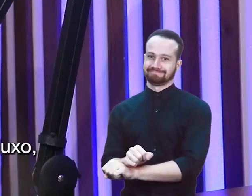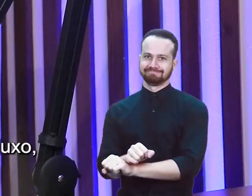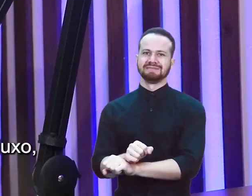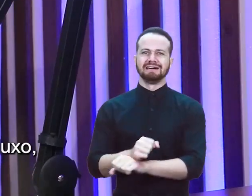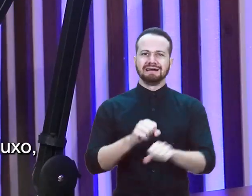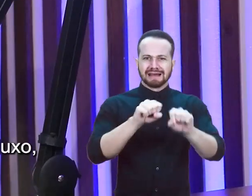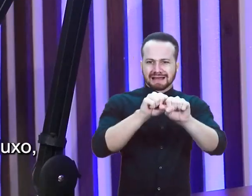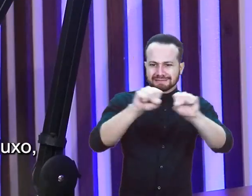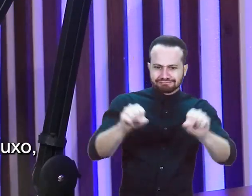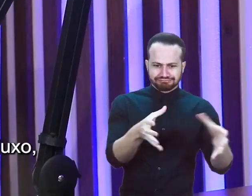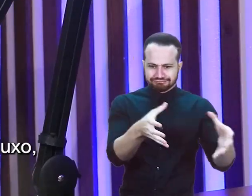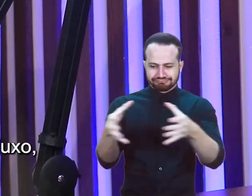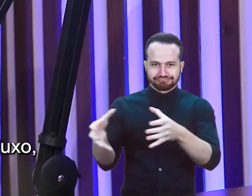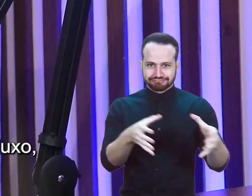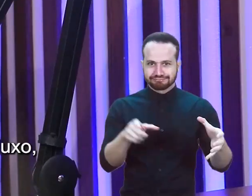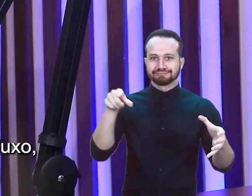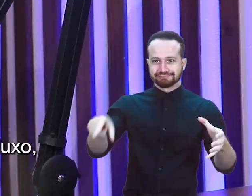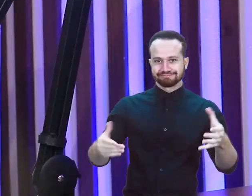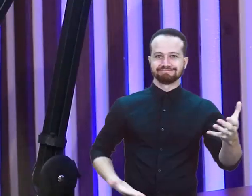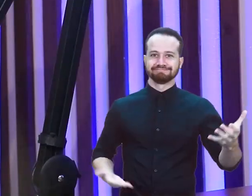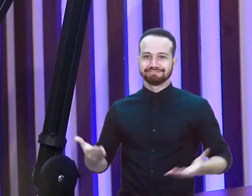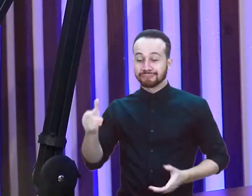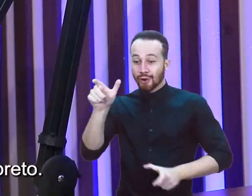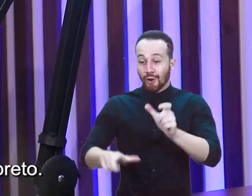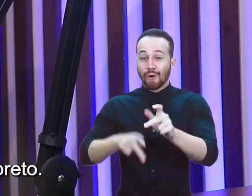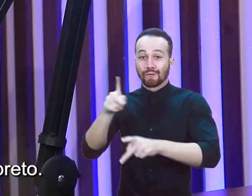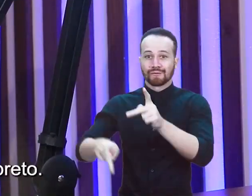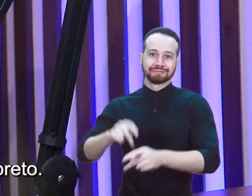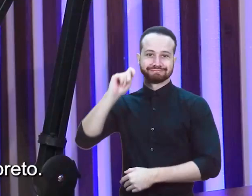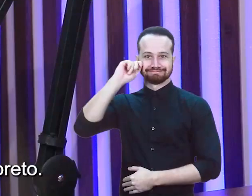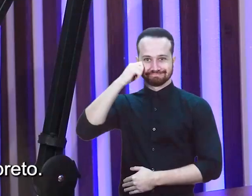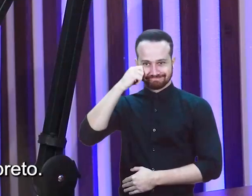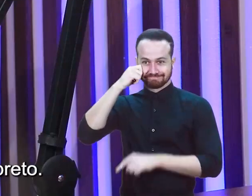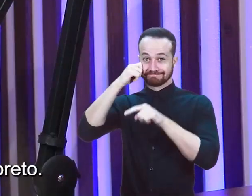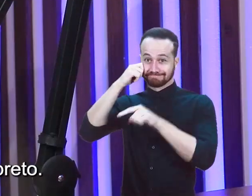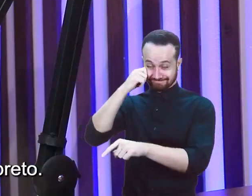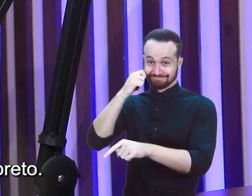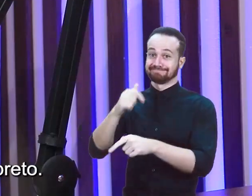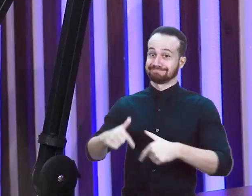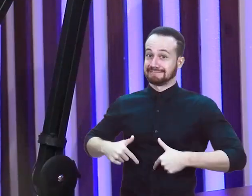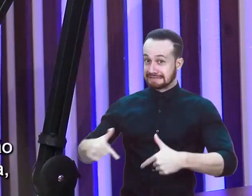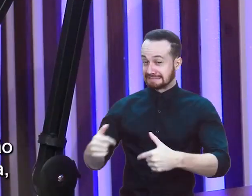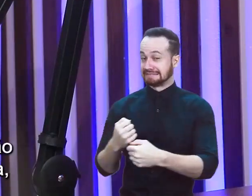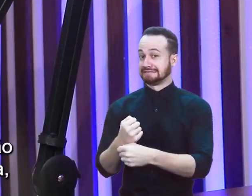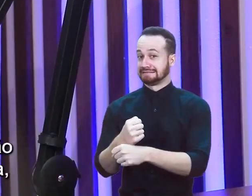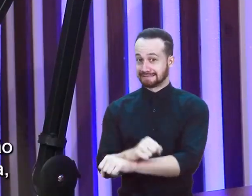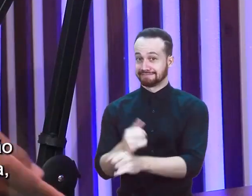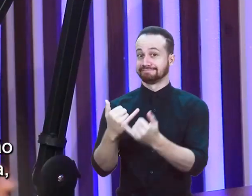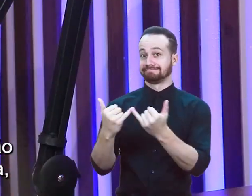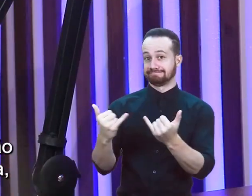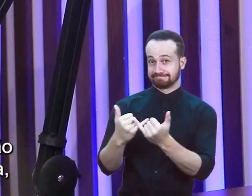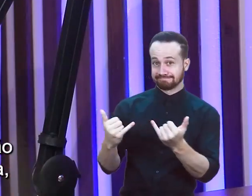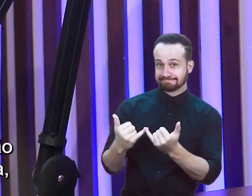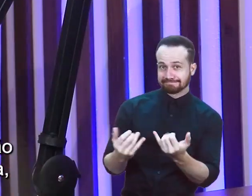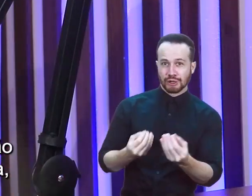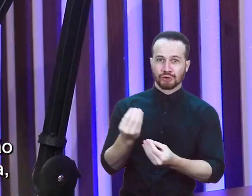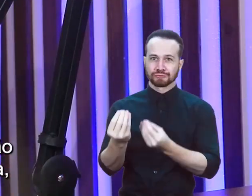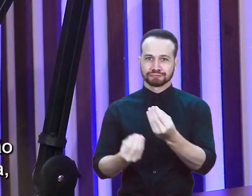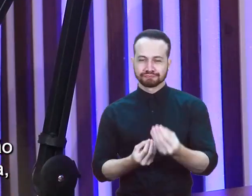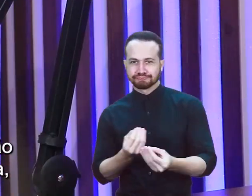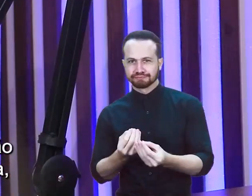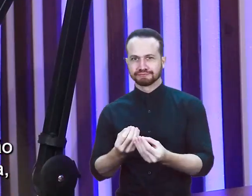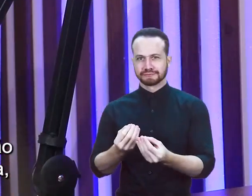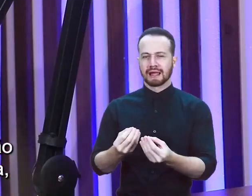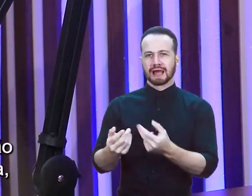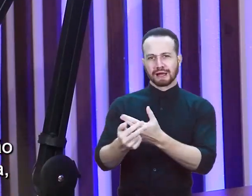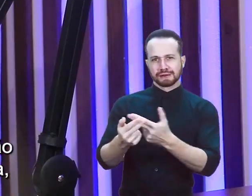sistema de luxo, quem sofre? O povo preto. É quem está sofrendo, é o povo preto. Nesse sistema de apropriação